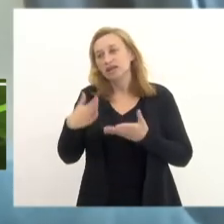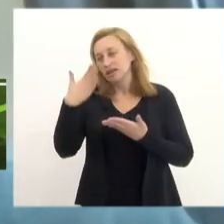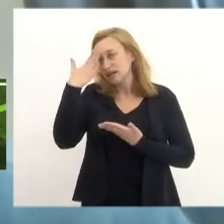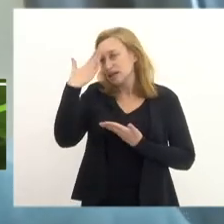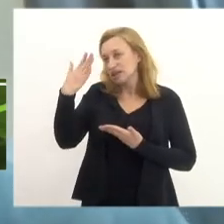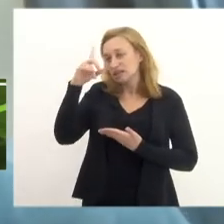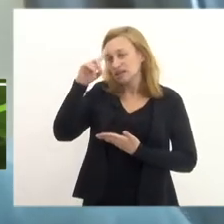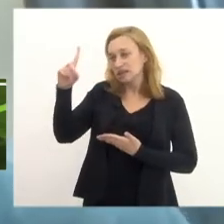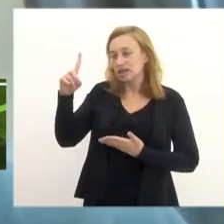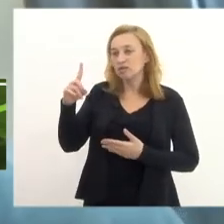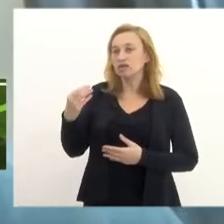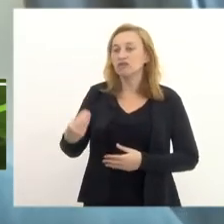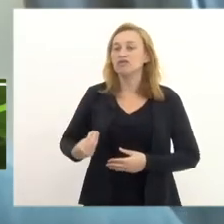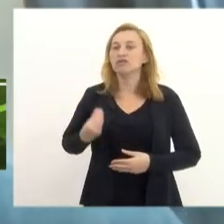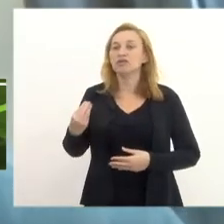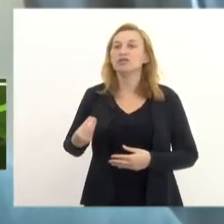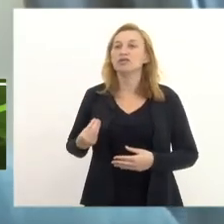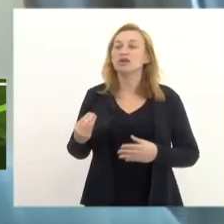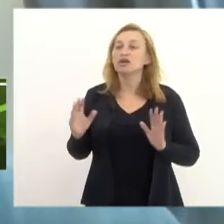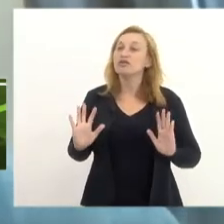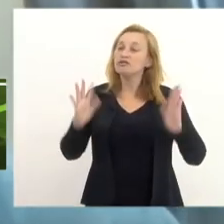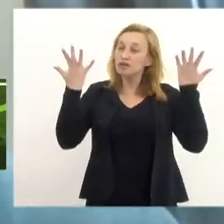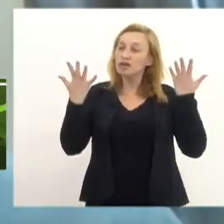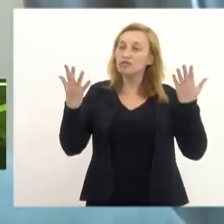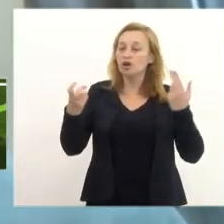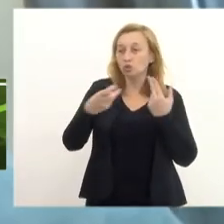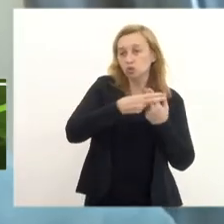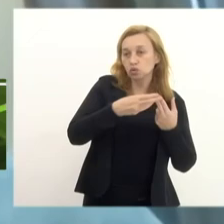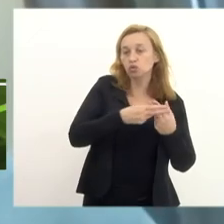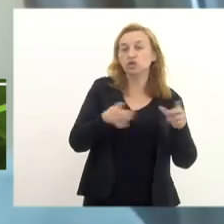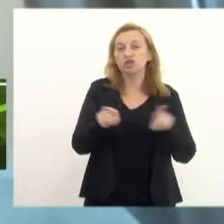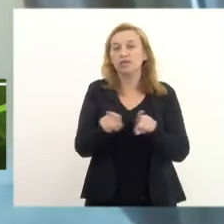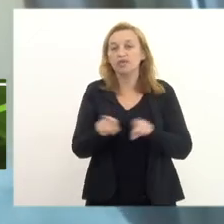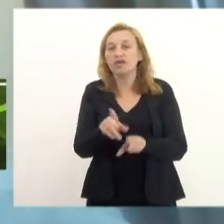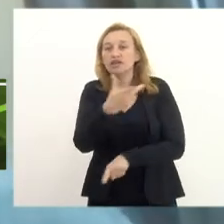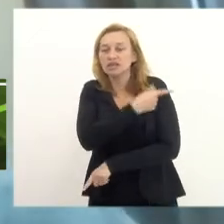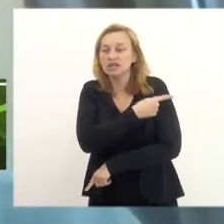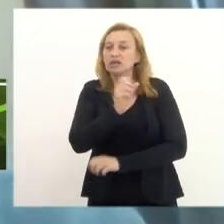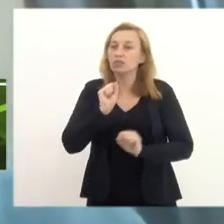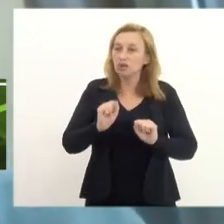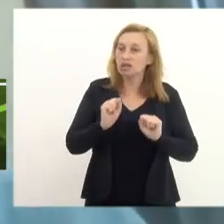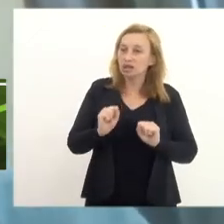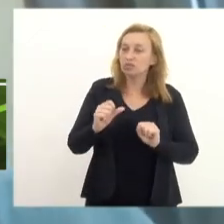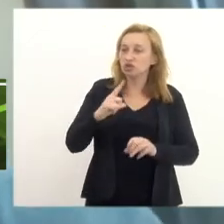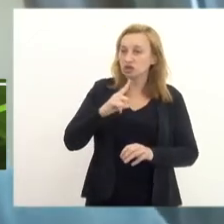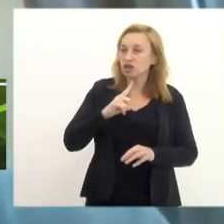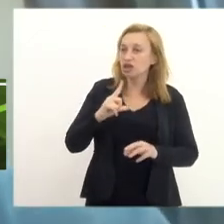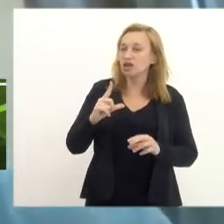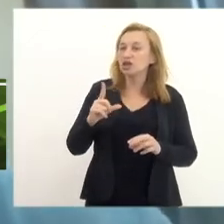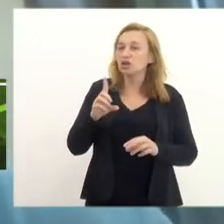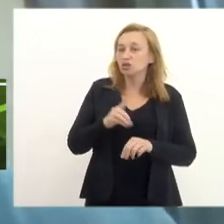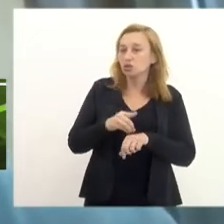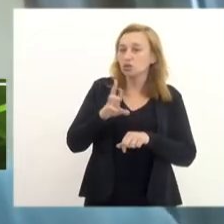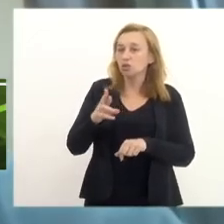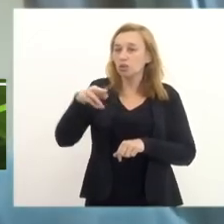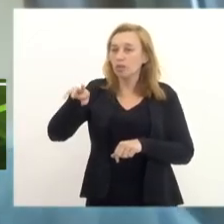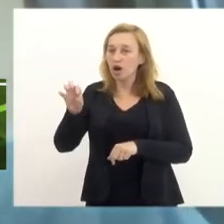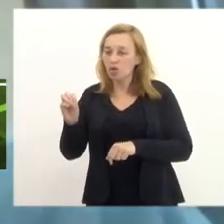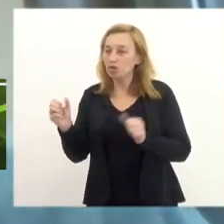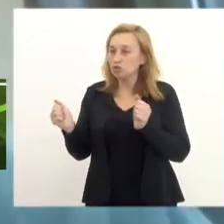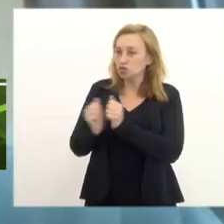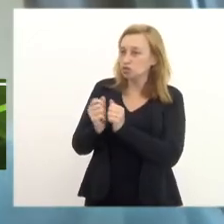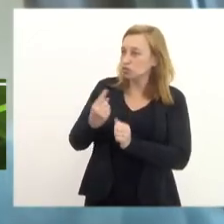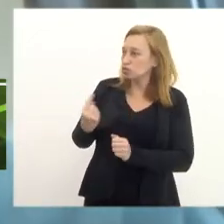né? E graças ao SUS e à vacina, nós podemos contar com o doutor Mauro aí com a gente mais um longo